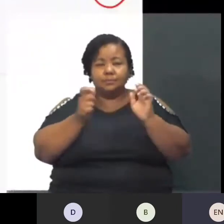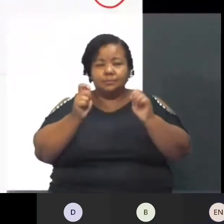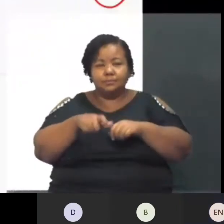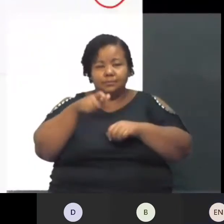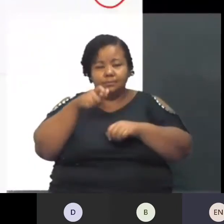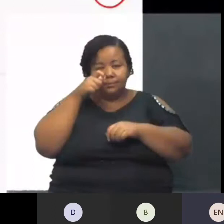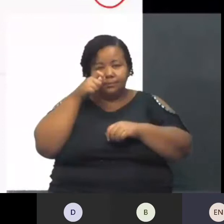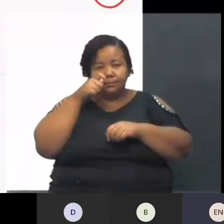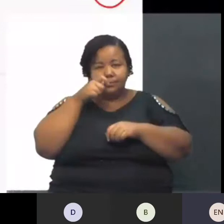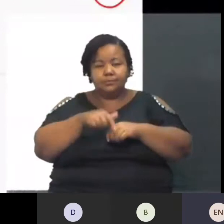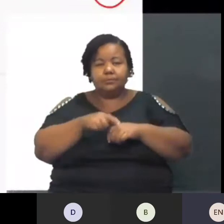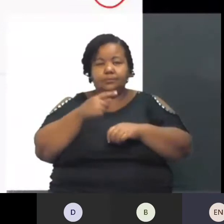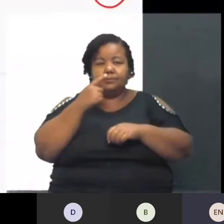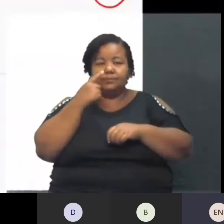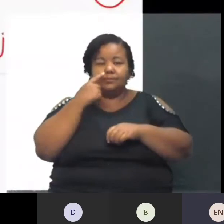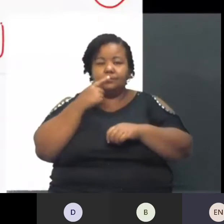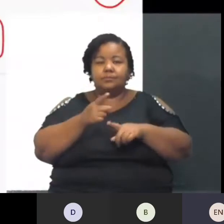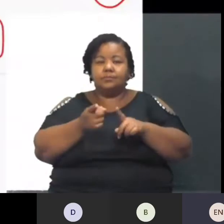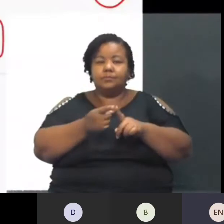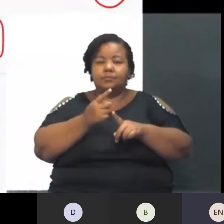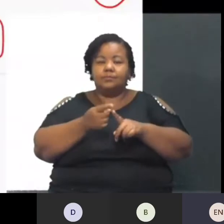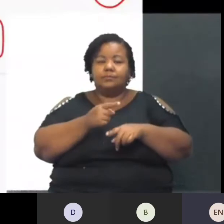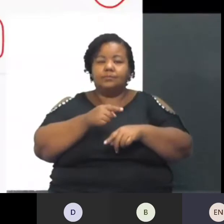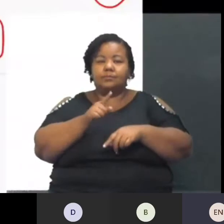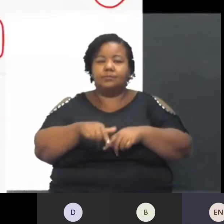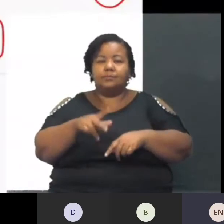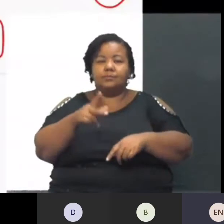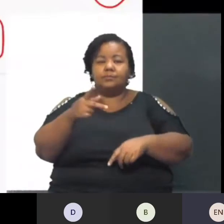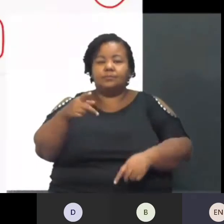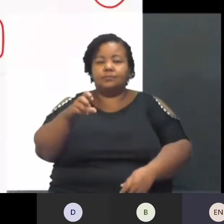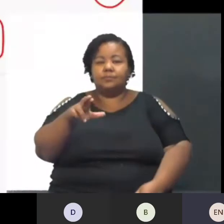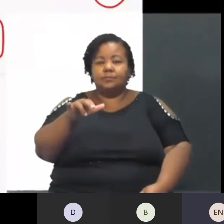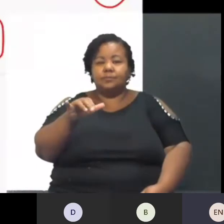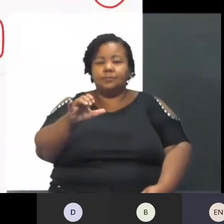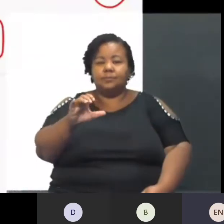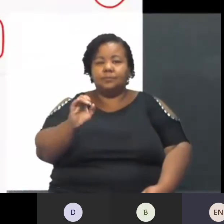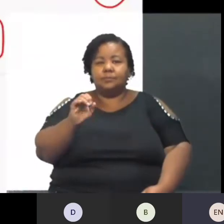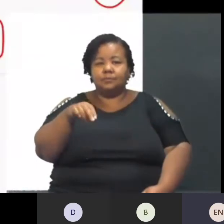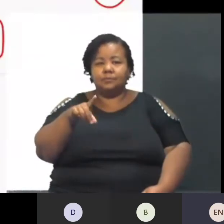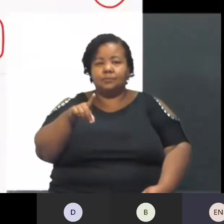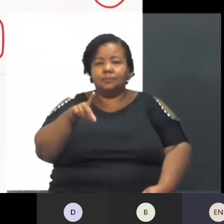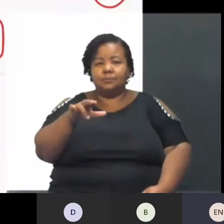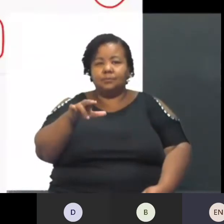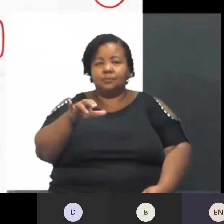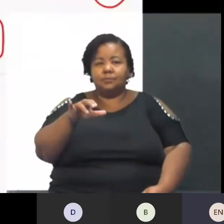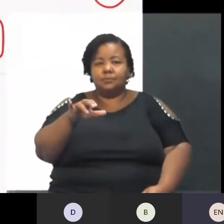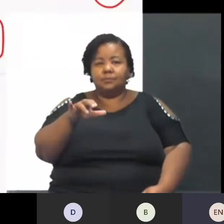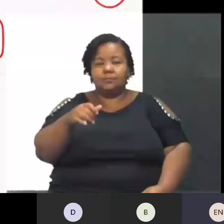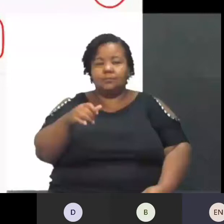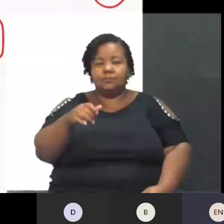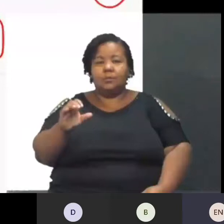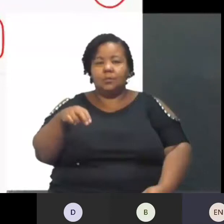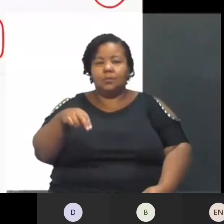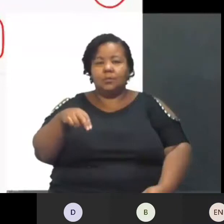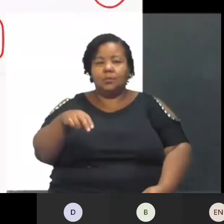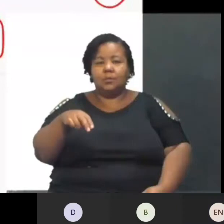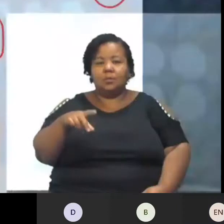ver. Identificar, então, nesse primeiro momento, o pericôndrio e o condrócito. Então,